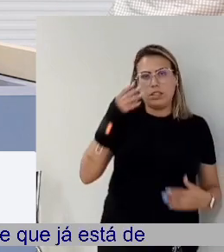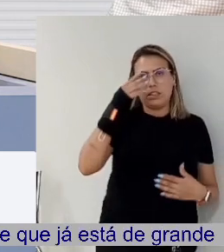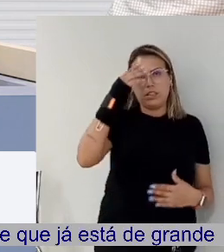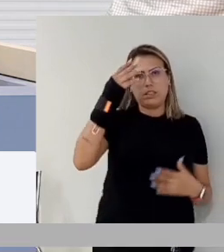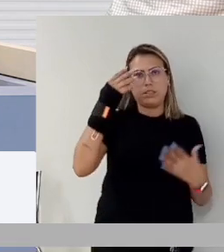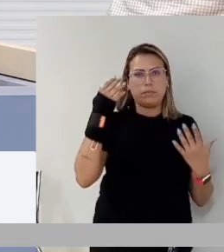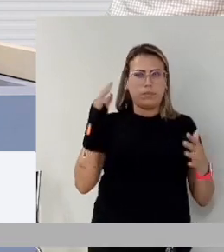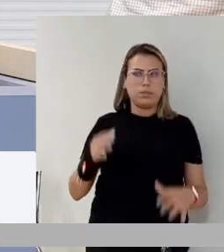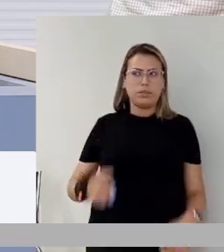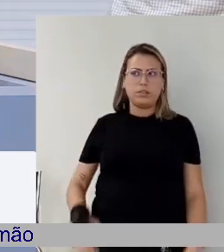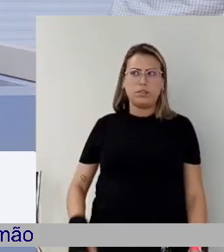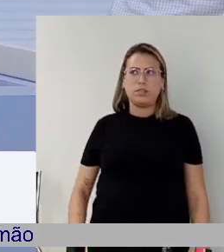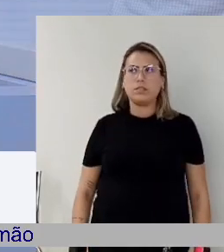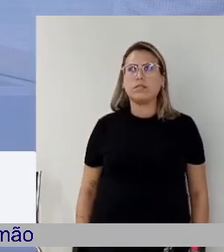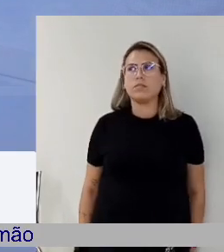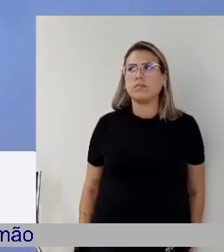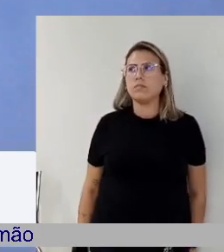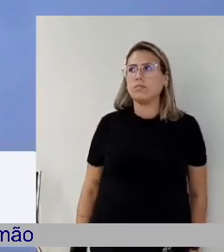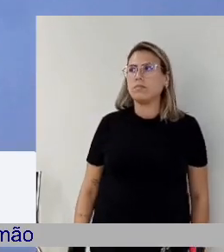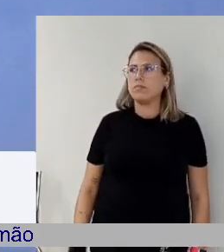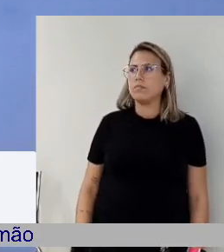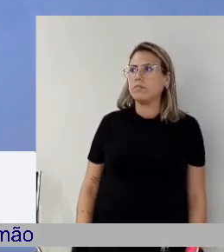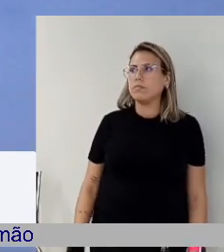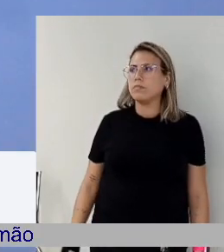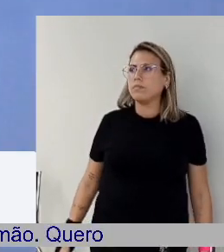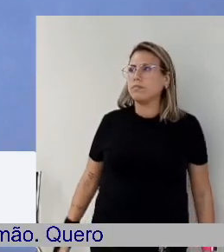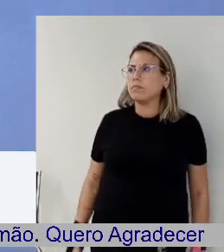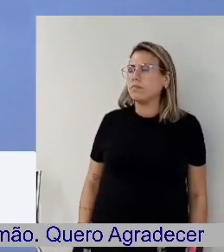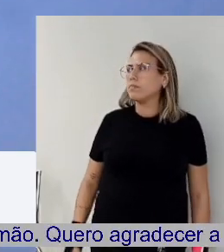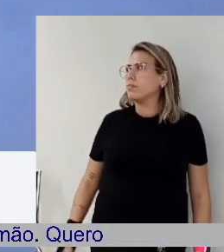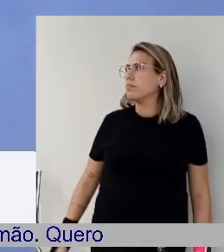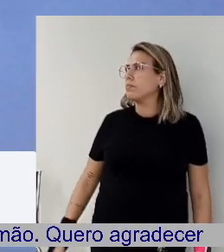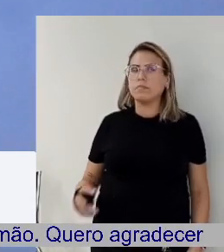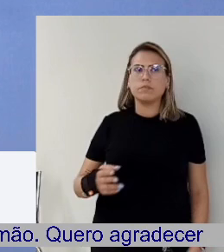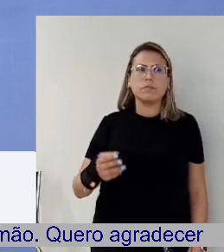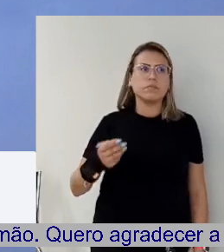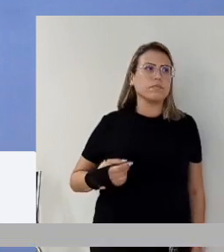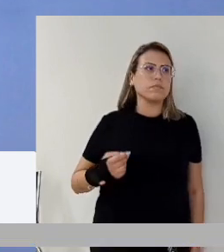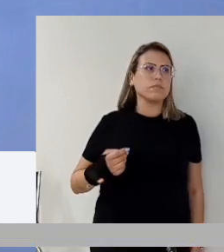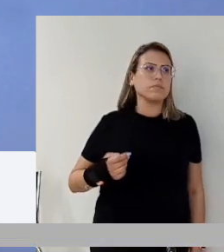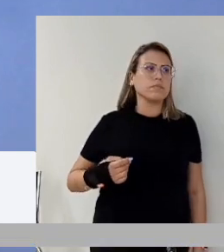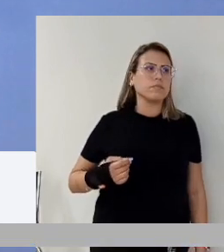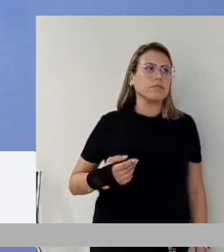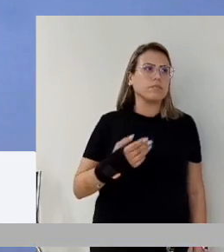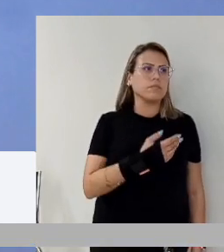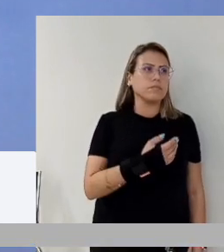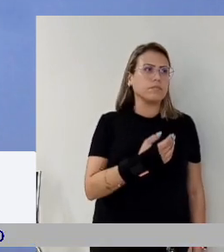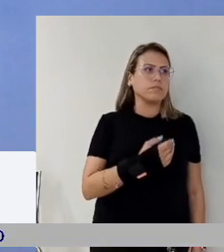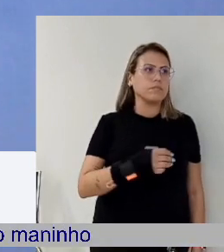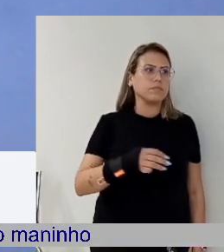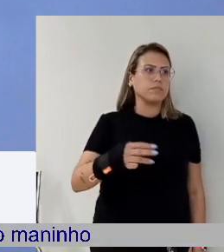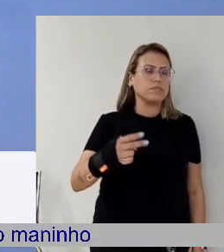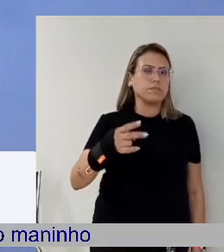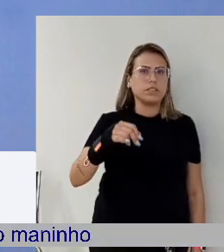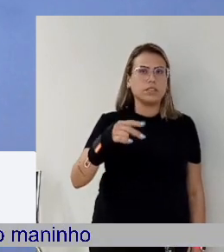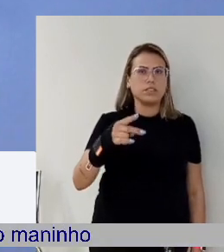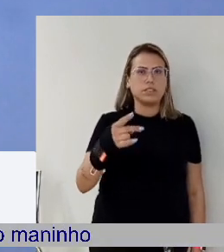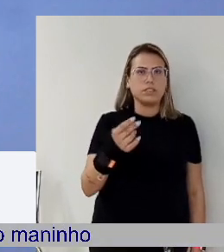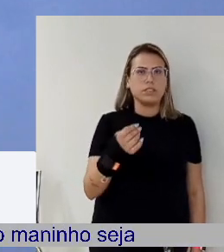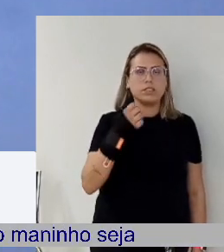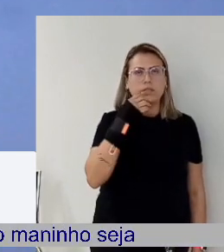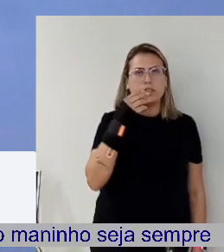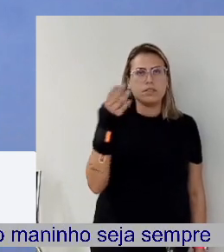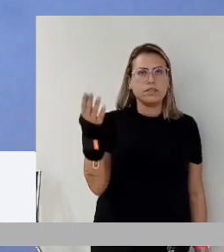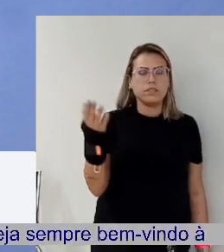trabalho meu irmão agradecer a presença aqui do meu querido amigo Man seja sempre bem-vindo à